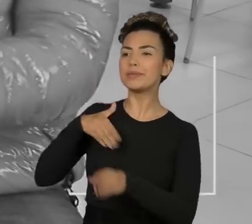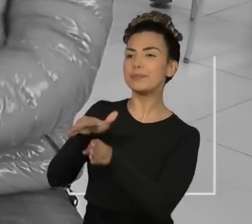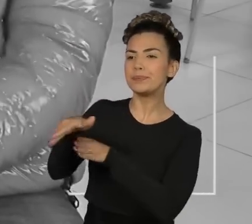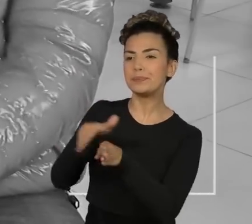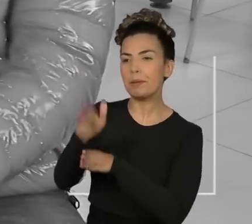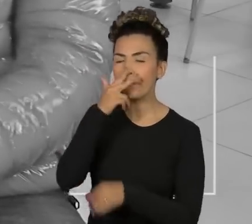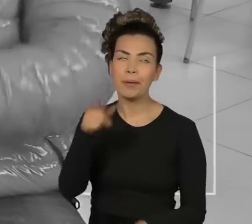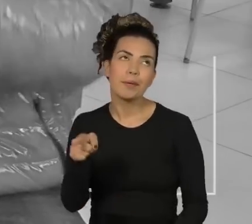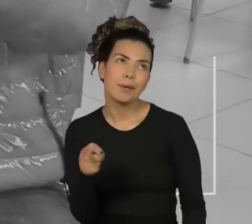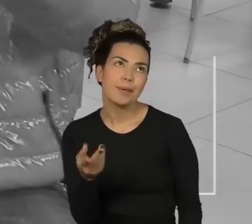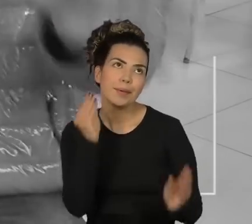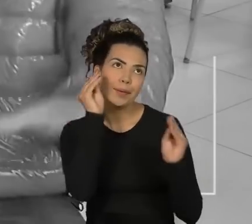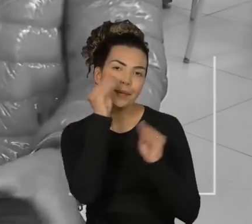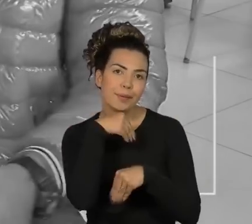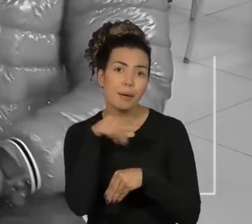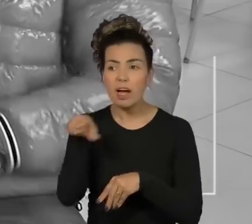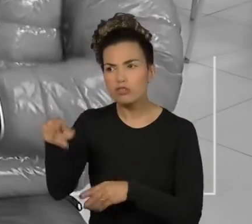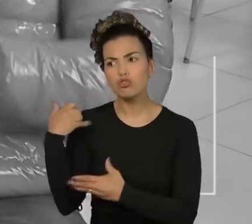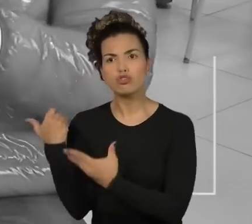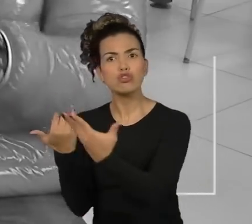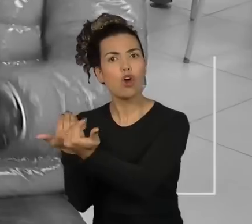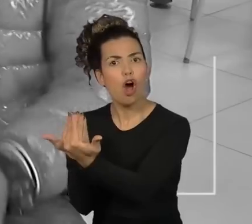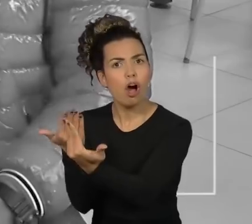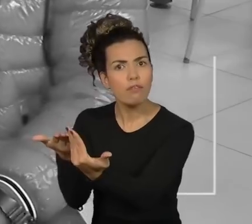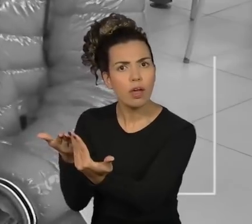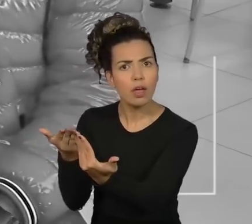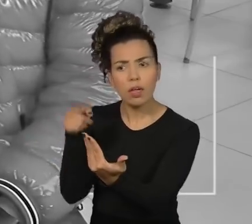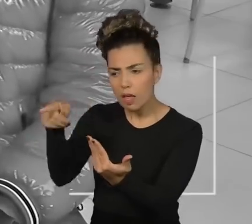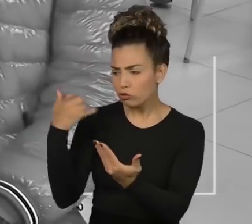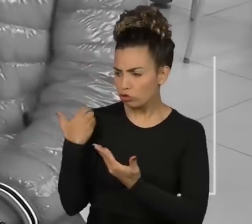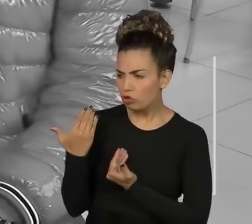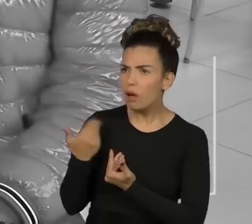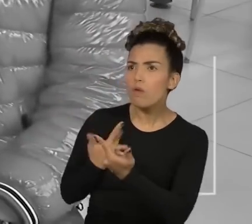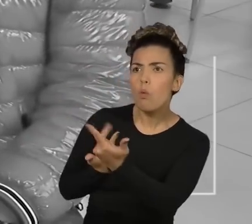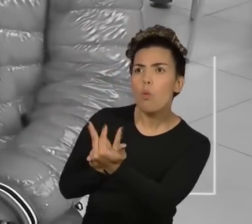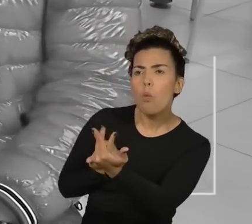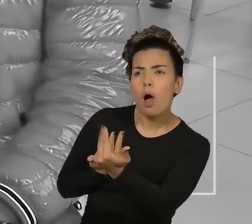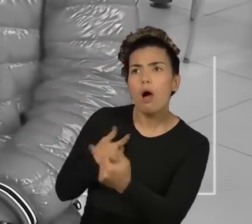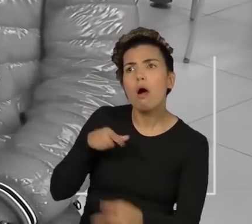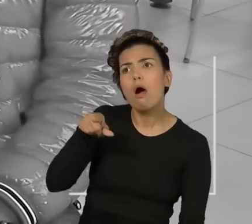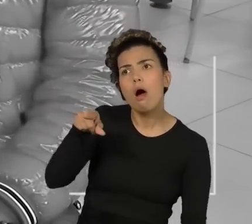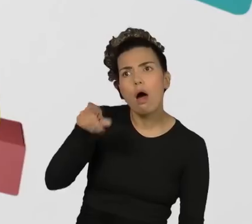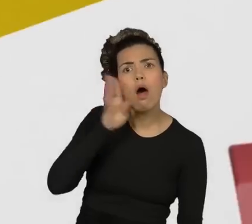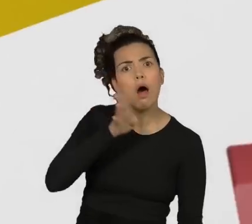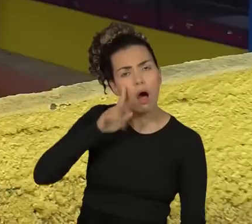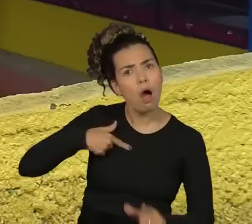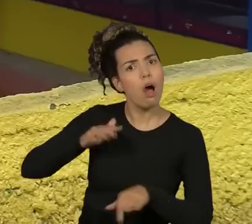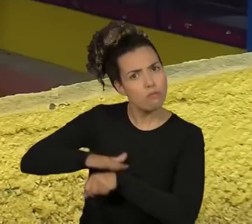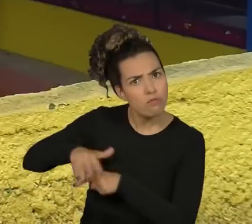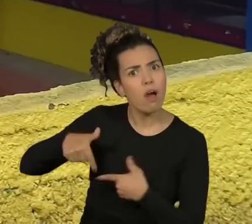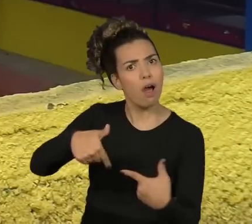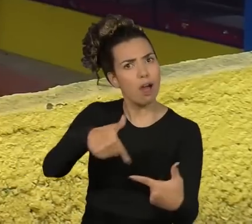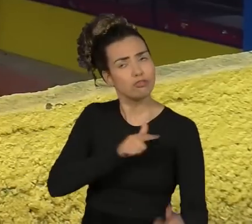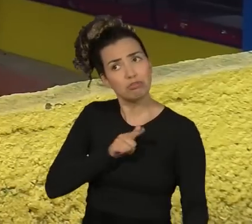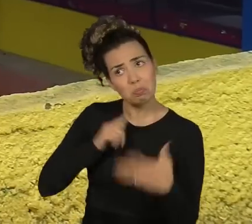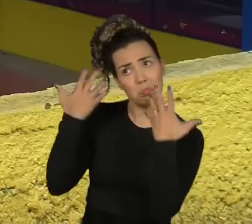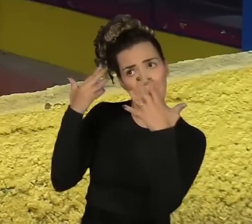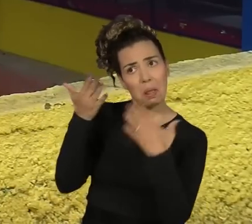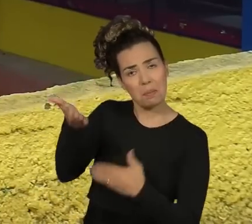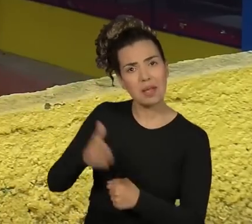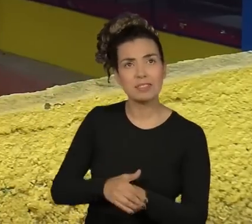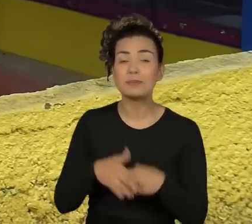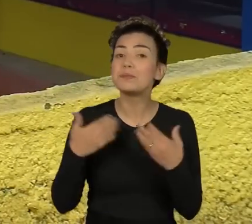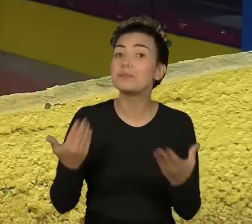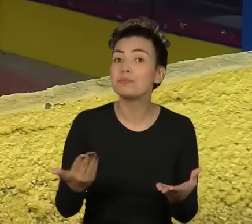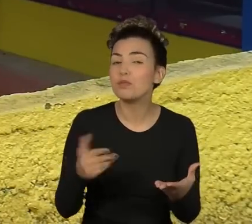com seus colegas é uma outra narrativa, eles vão entender de uma outra forma. Então, parabéns pelo trabalho de vocês. E você, estudante de